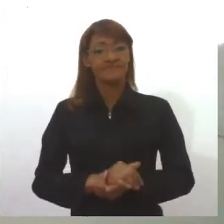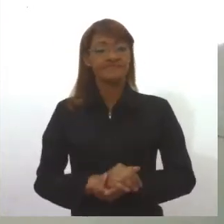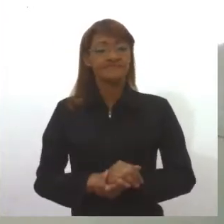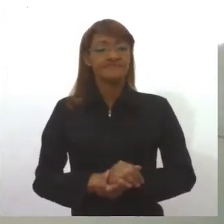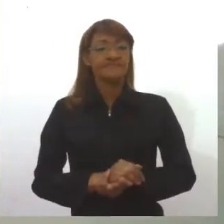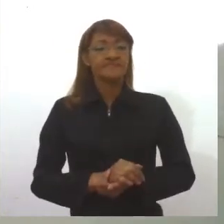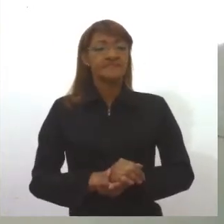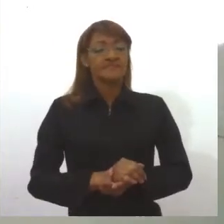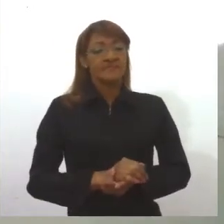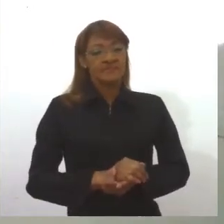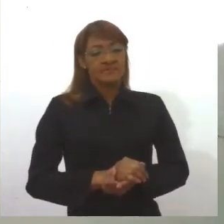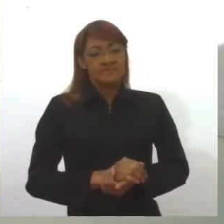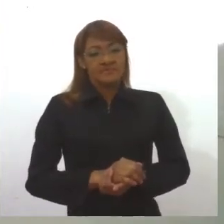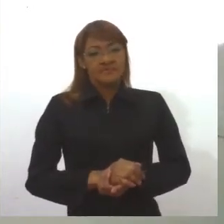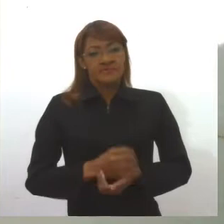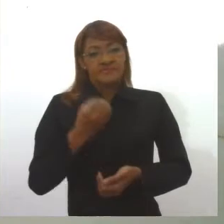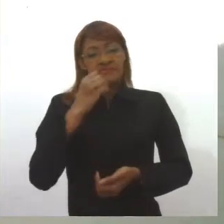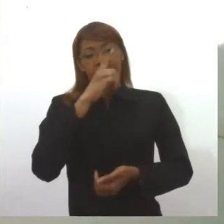Bom dia a todos.